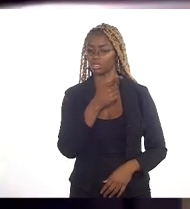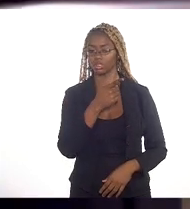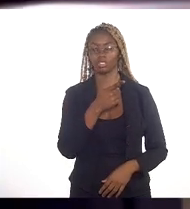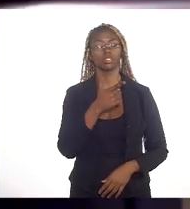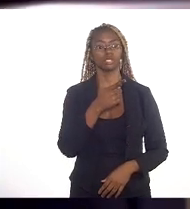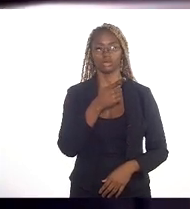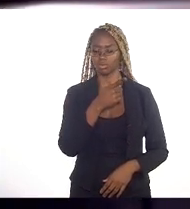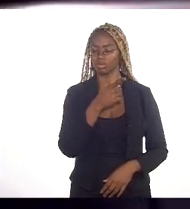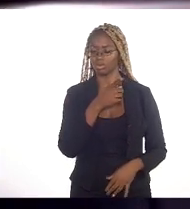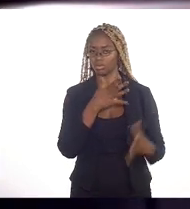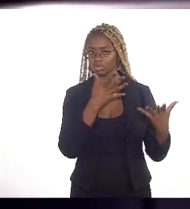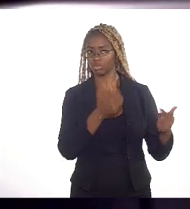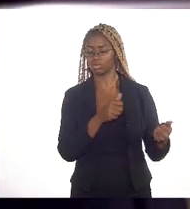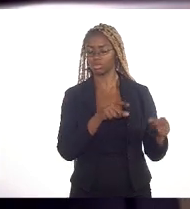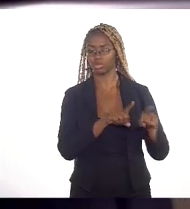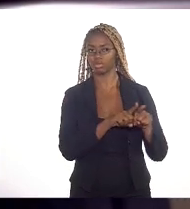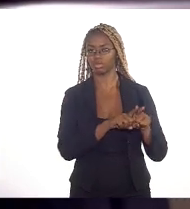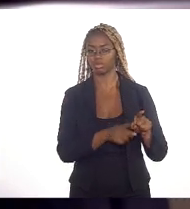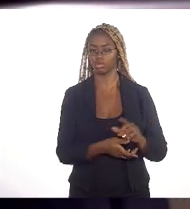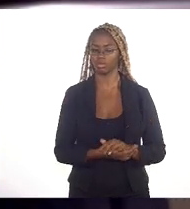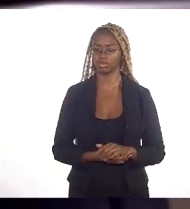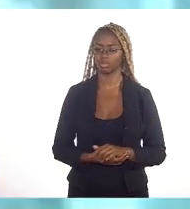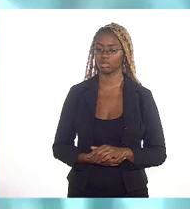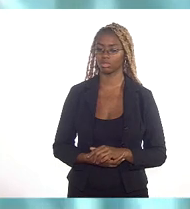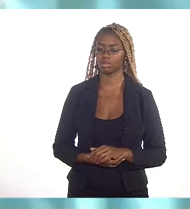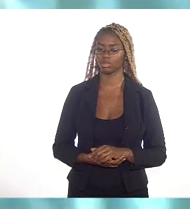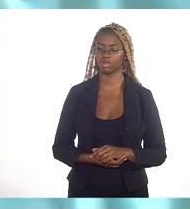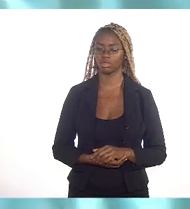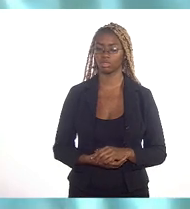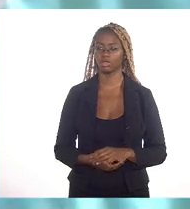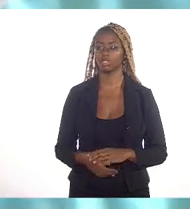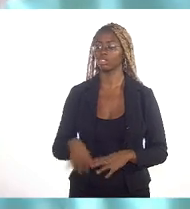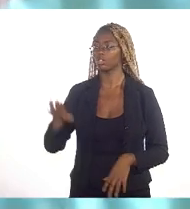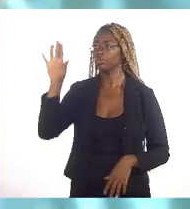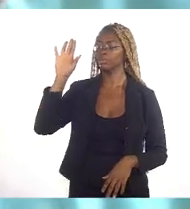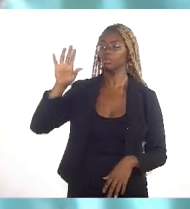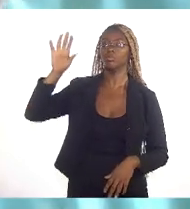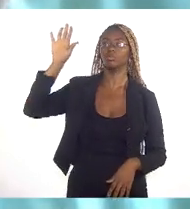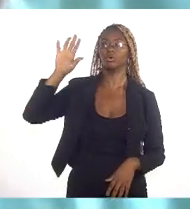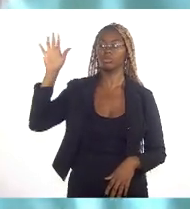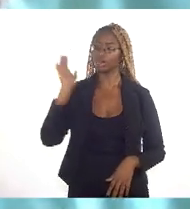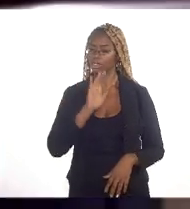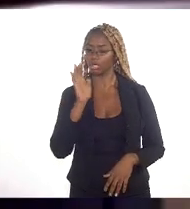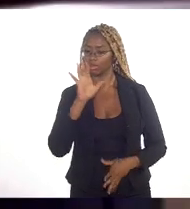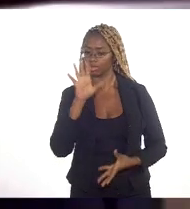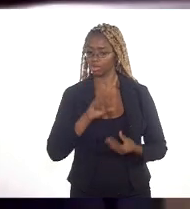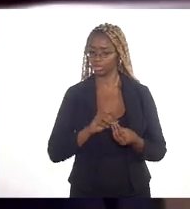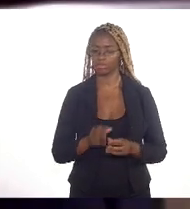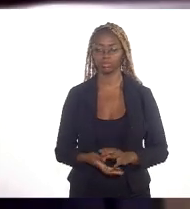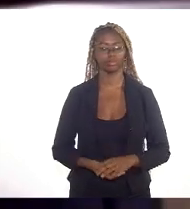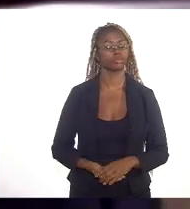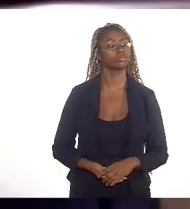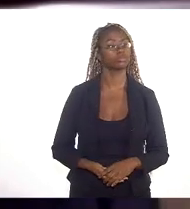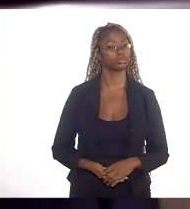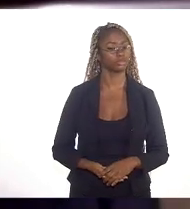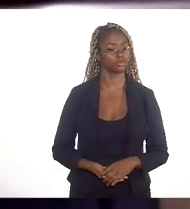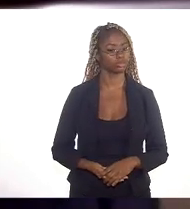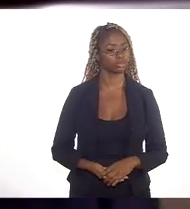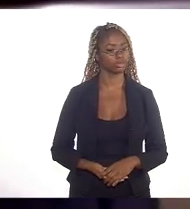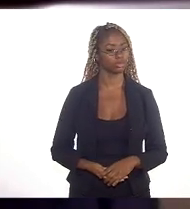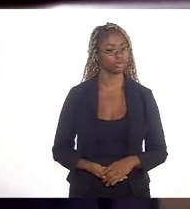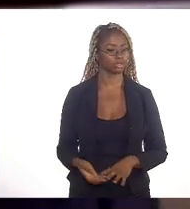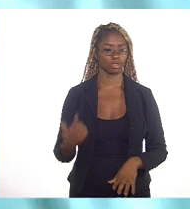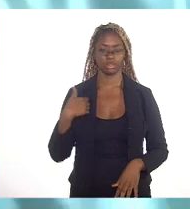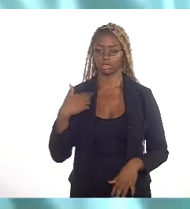Okay. Presidente, é uma questão, é pela ordem, rapidamente. Pela ordem, deputado Carlos Mink. Eu não me inscrevi